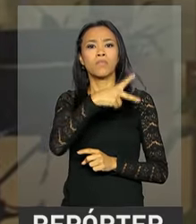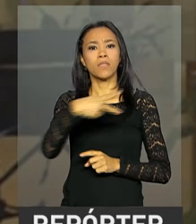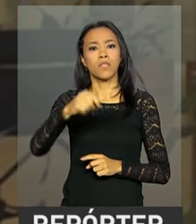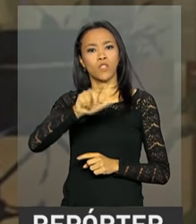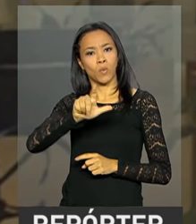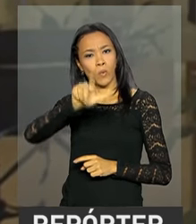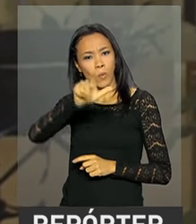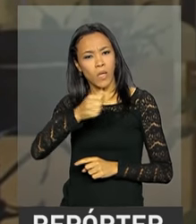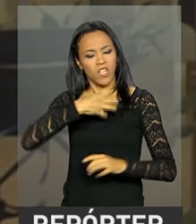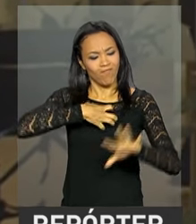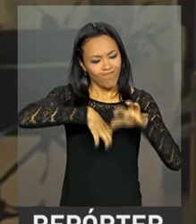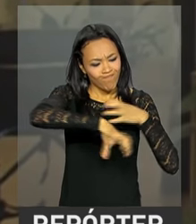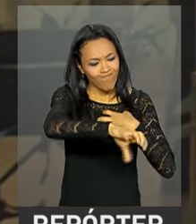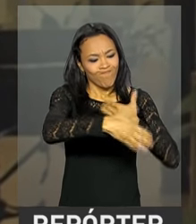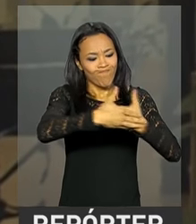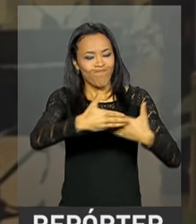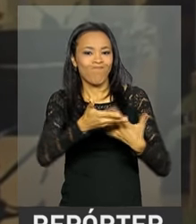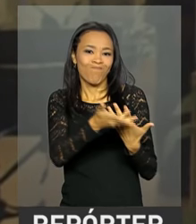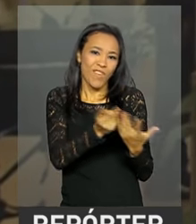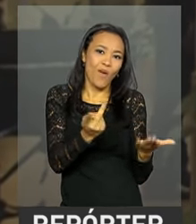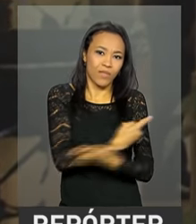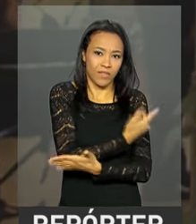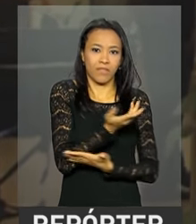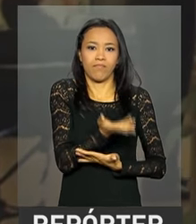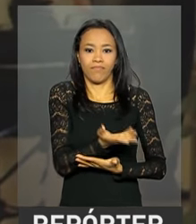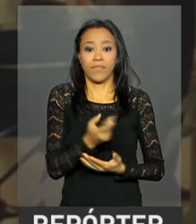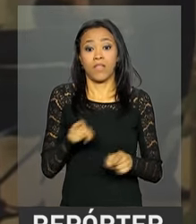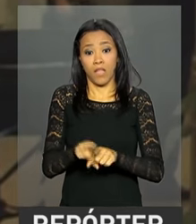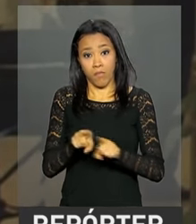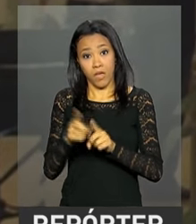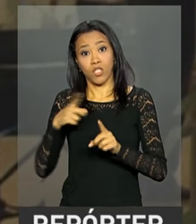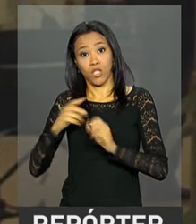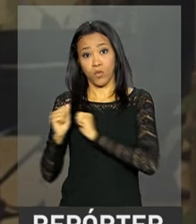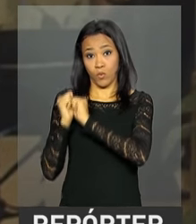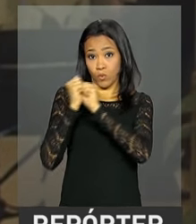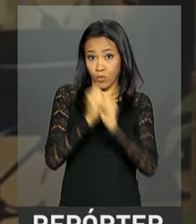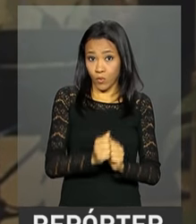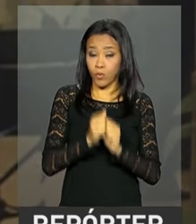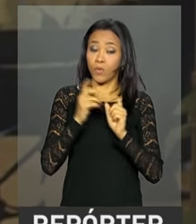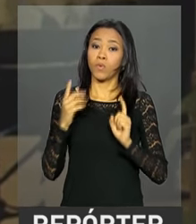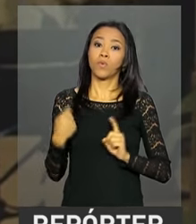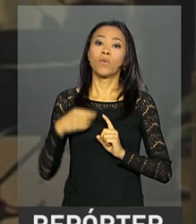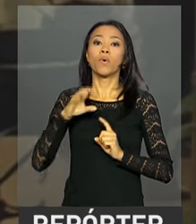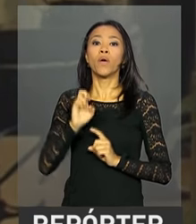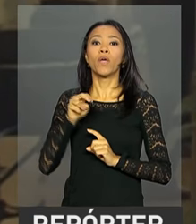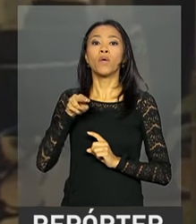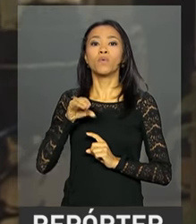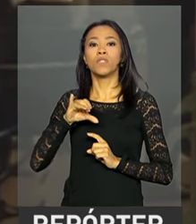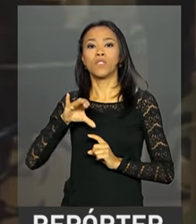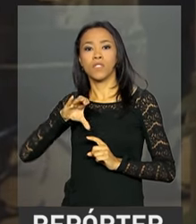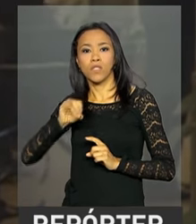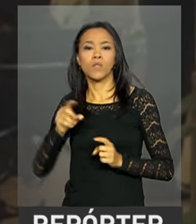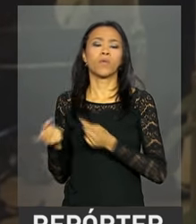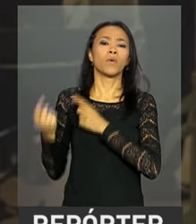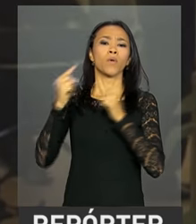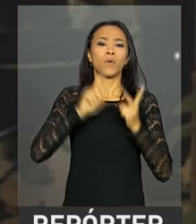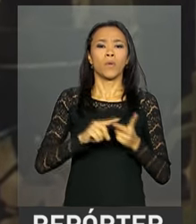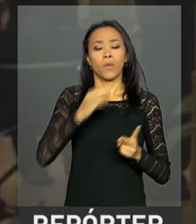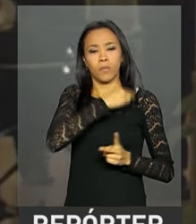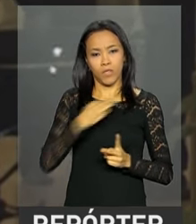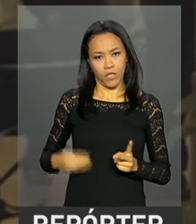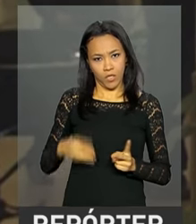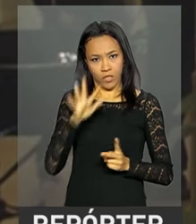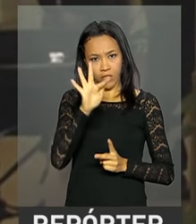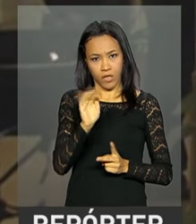cerca de 10 minutos. Na comitiva também estavam o presidente eleito do Senado, Eunício Oliveira, e os ministros da fazenda, Henrique